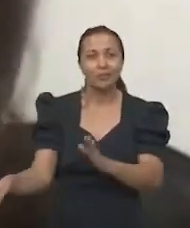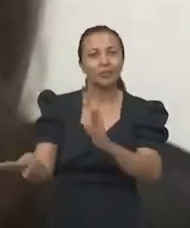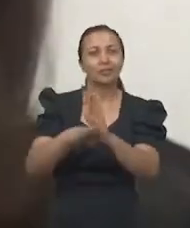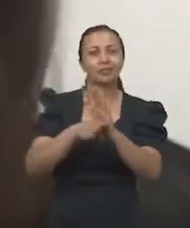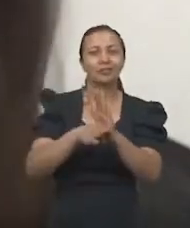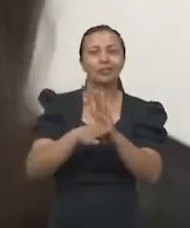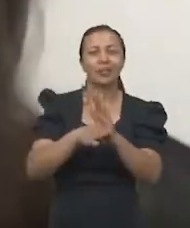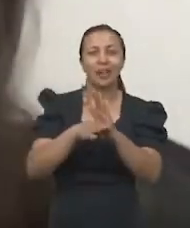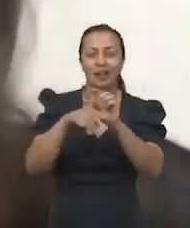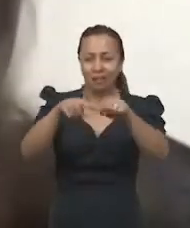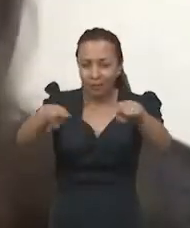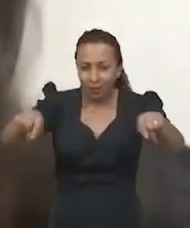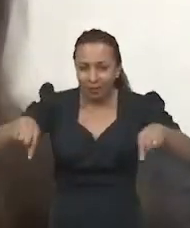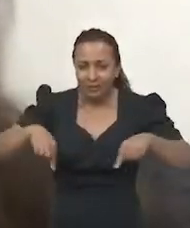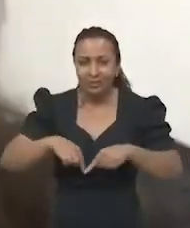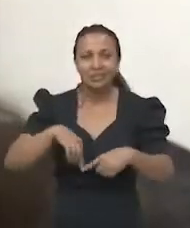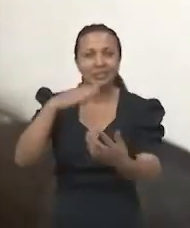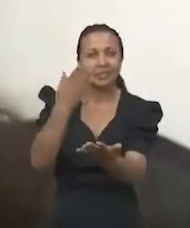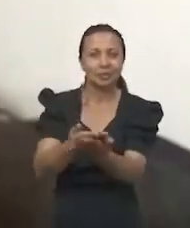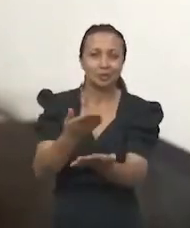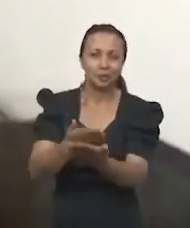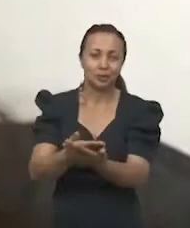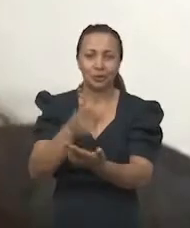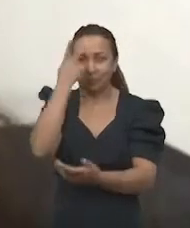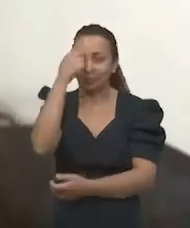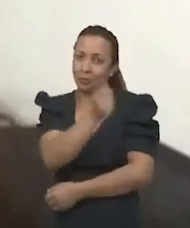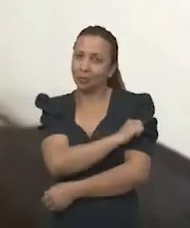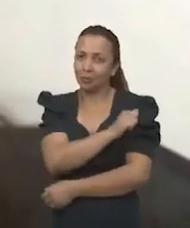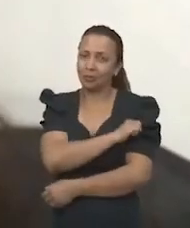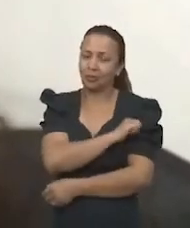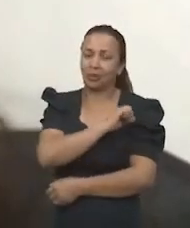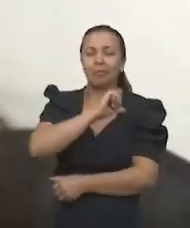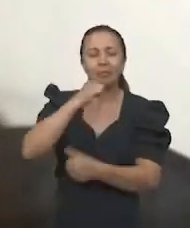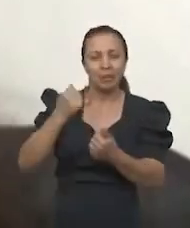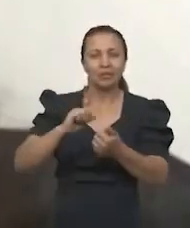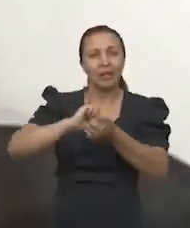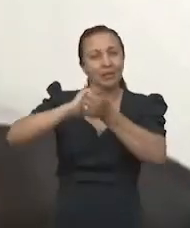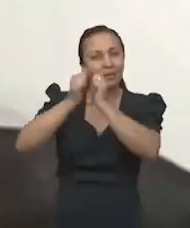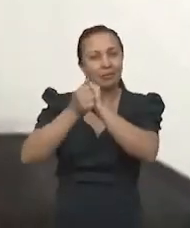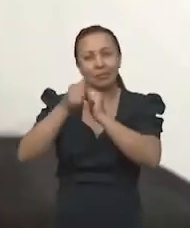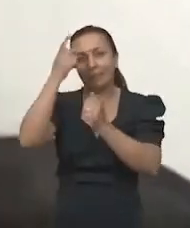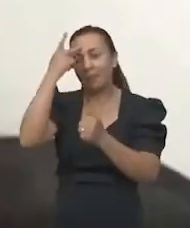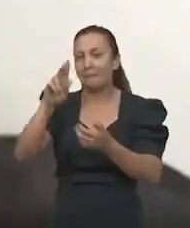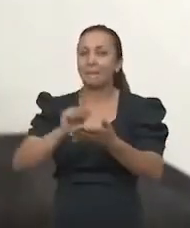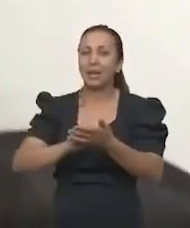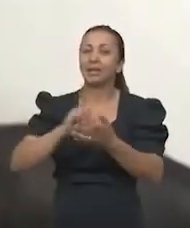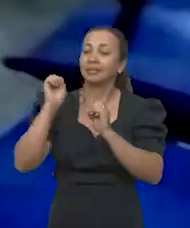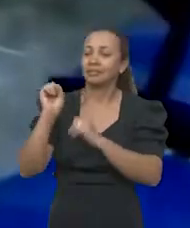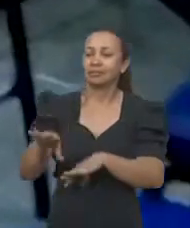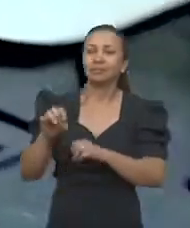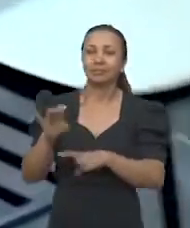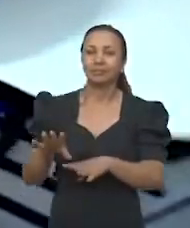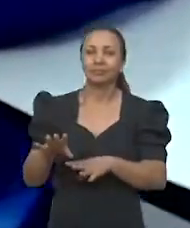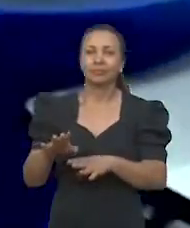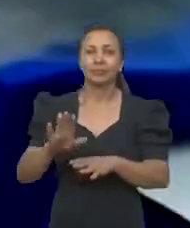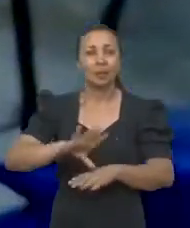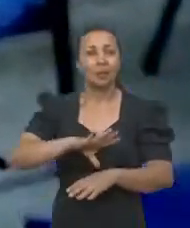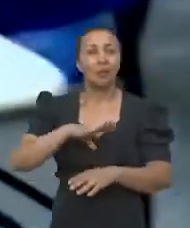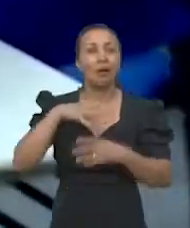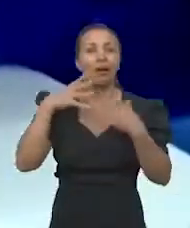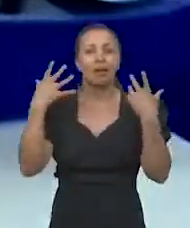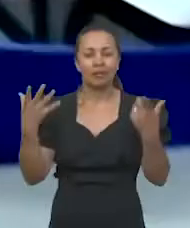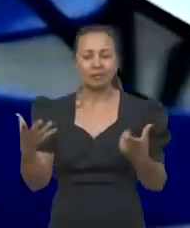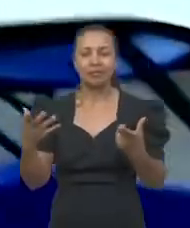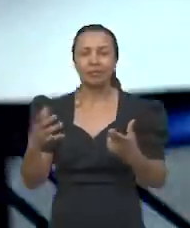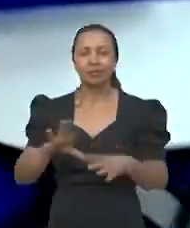professores chegar no chão da sala de aula, ou seja, que esse conhecimento se transforme, né, em didática. Esse é um grande desafio